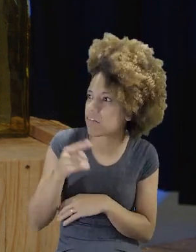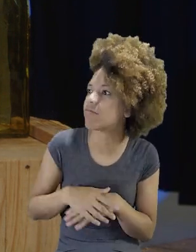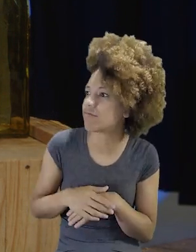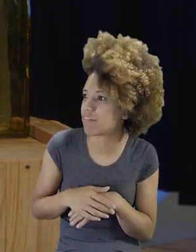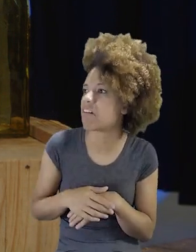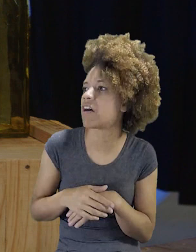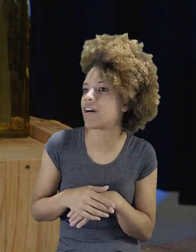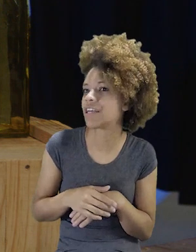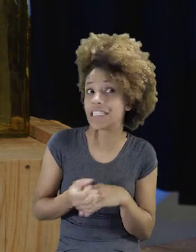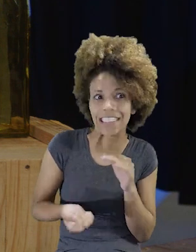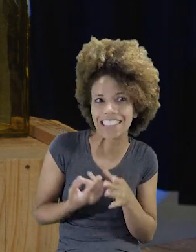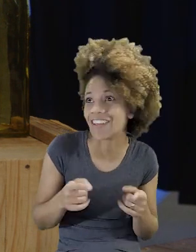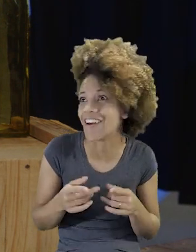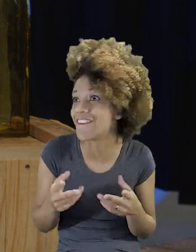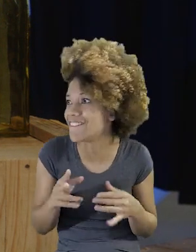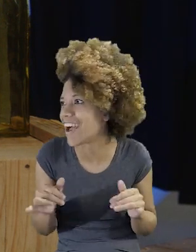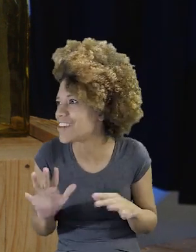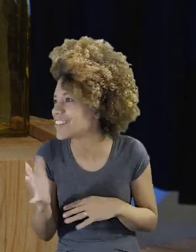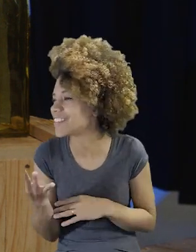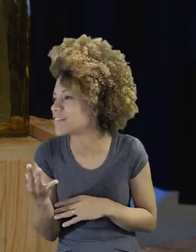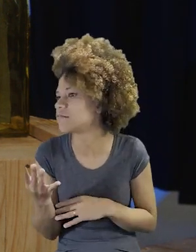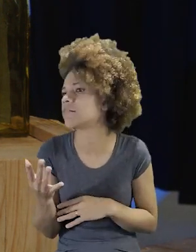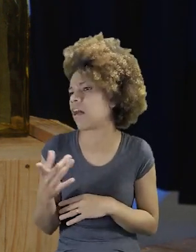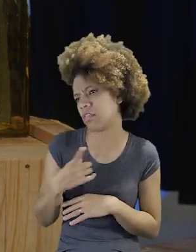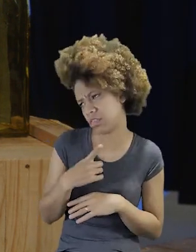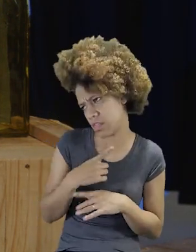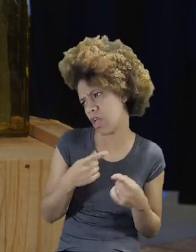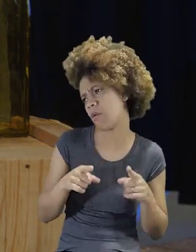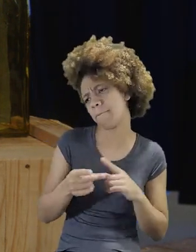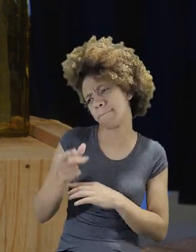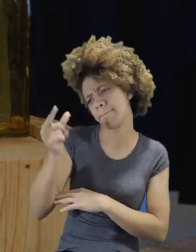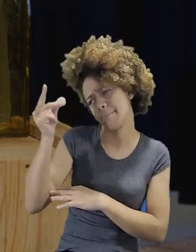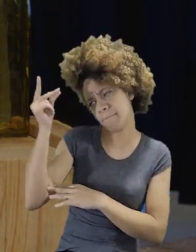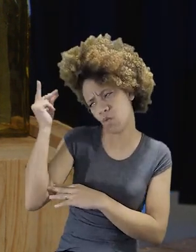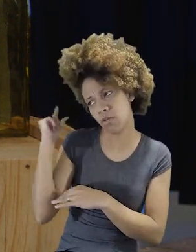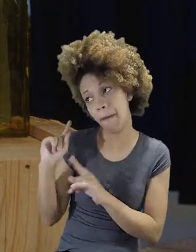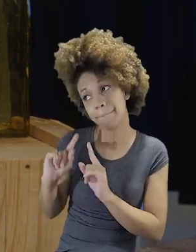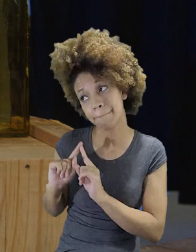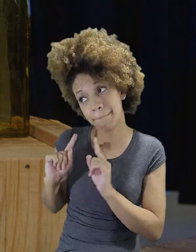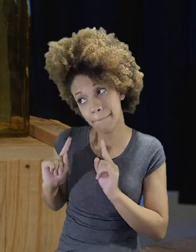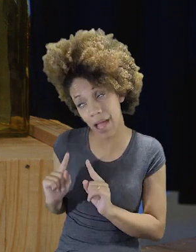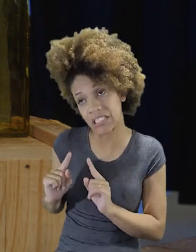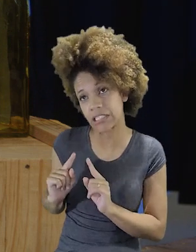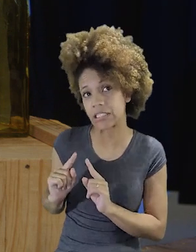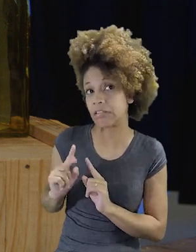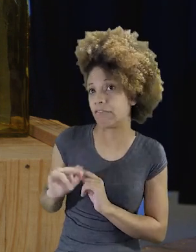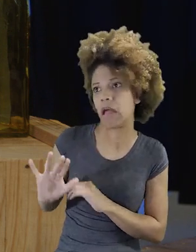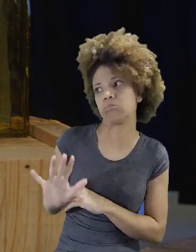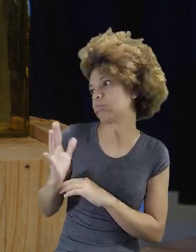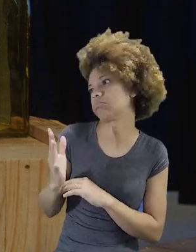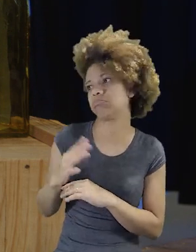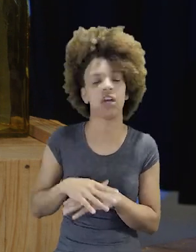num lugar e fala esse cara é né então diz quando sair que existe os disco existe existe há muito tempo mas